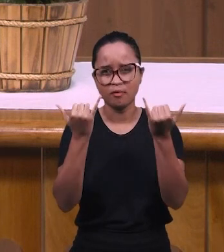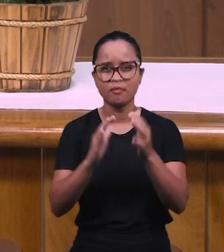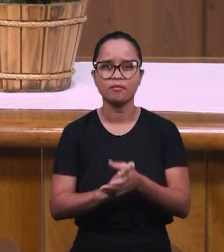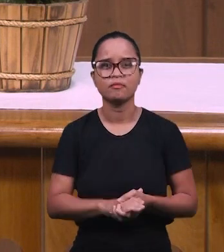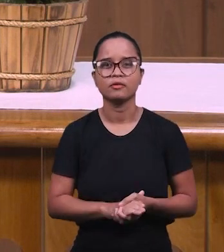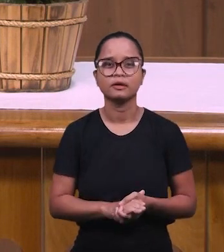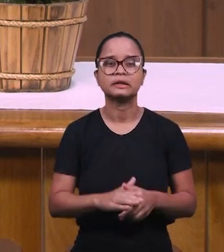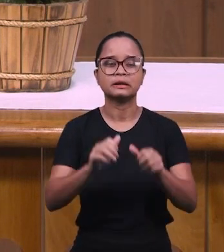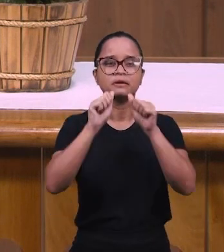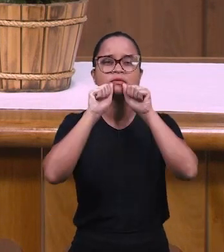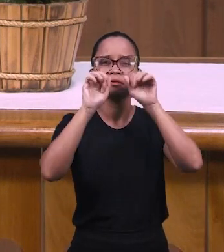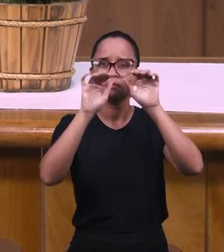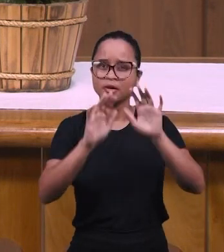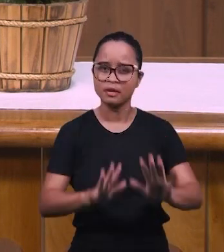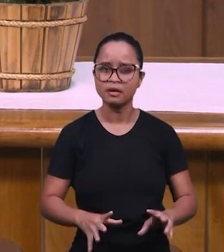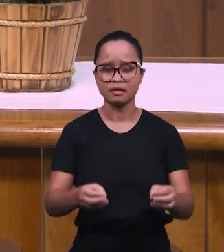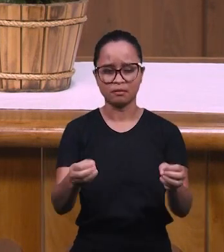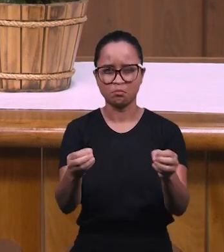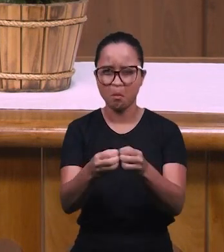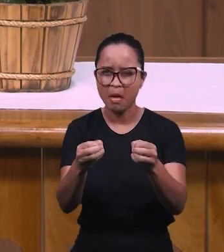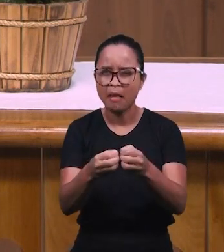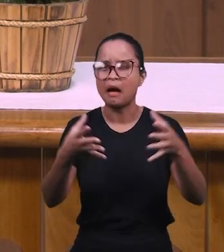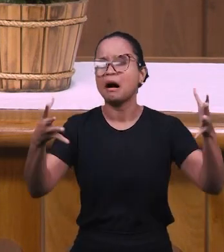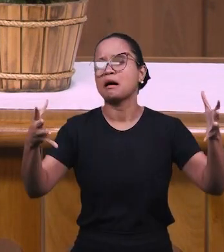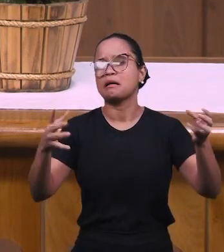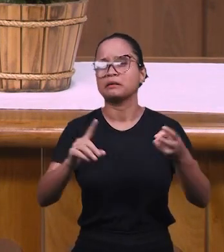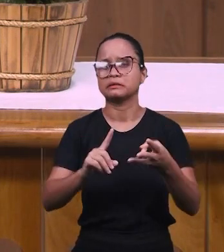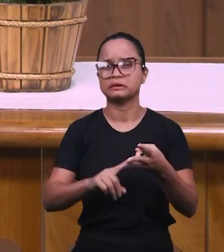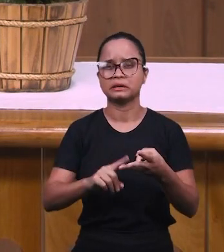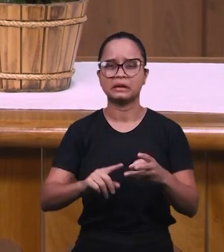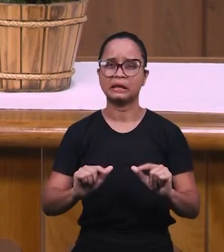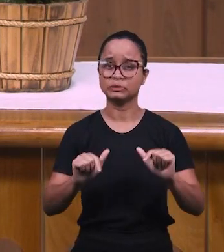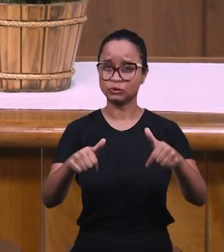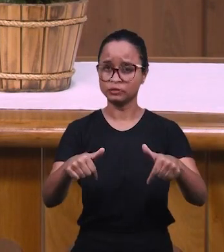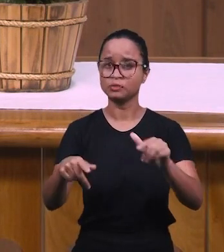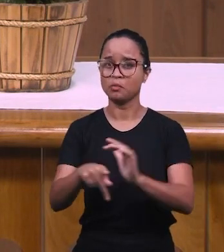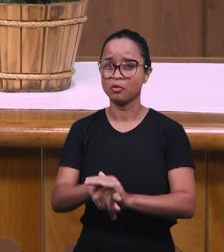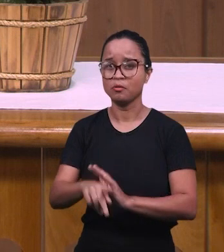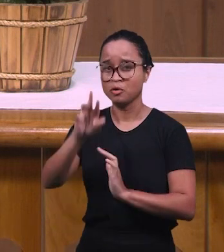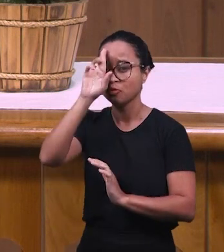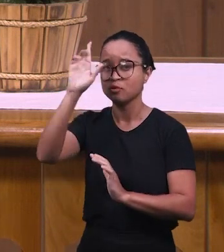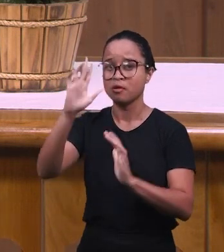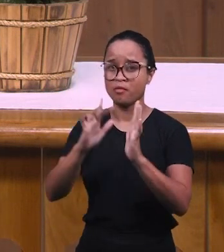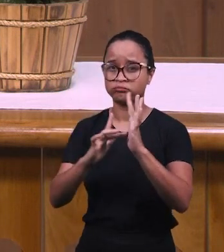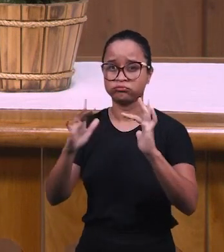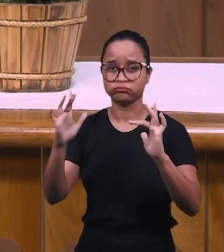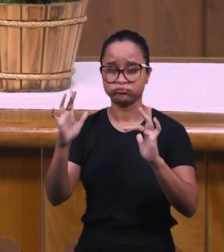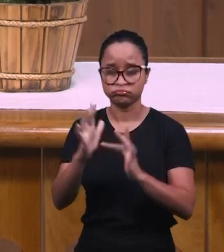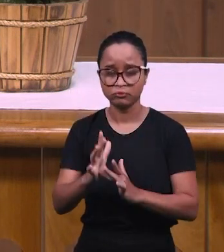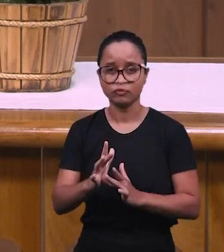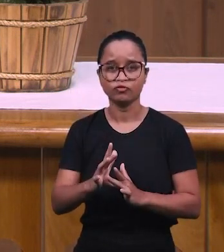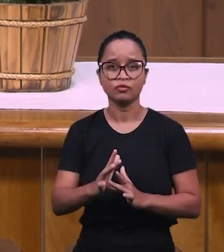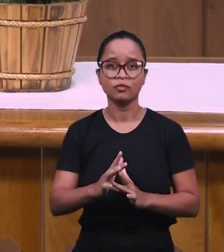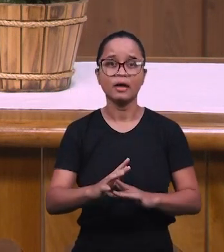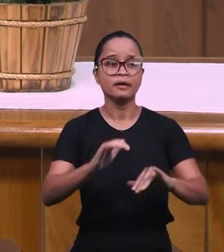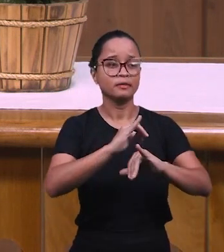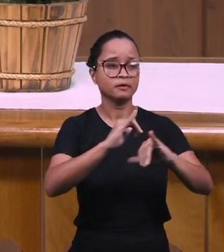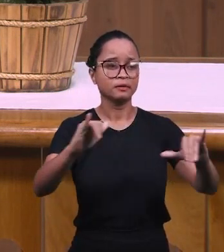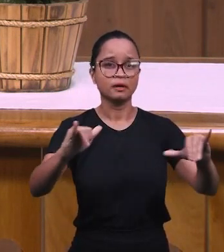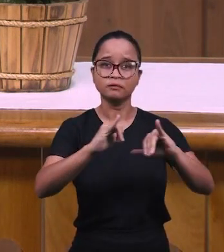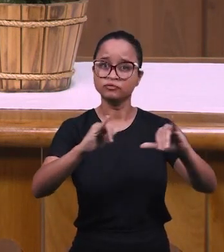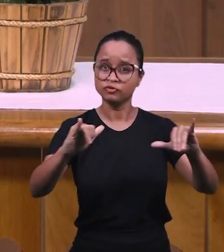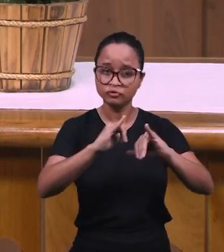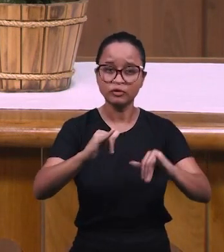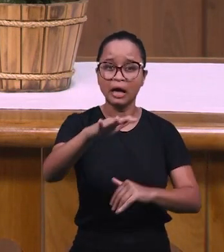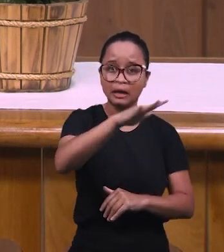respeito das bênçãos, dos milagres, das operações que o Senhor Jesus realizava, estava correndo